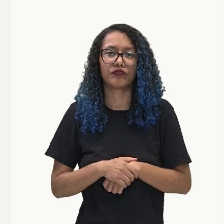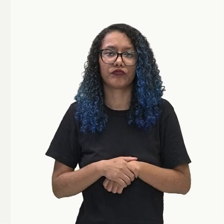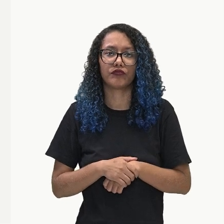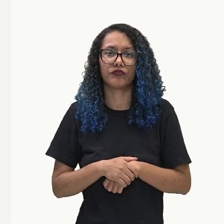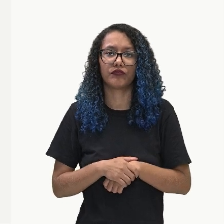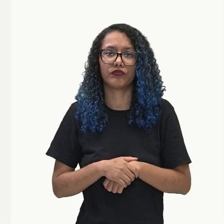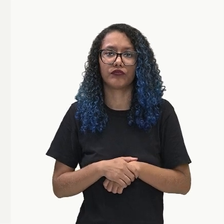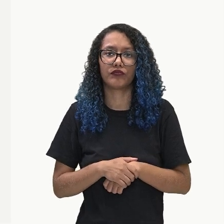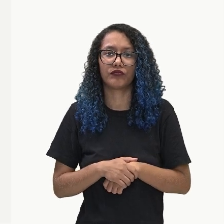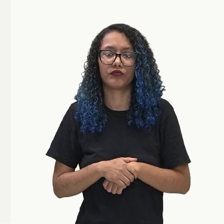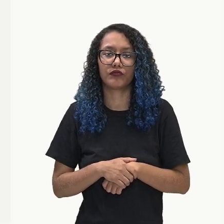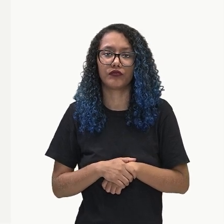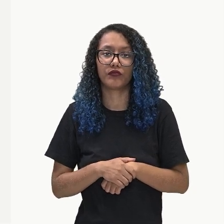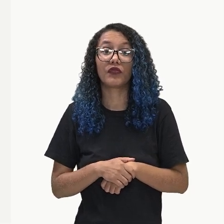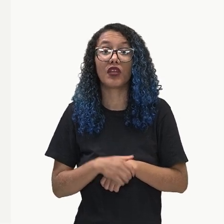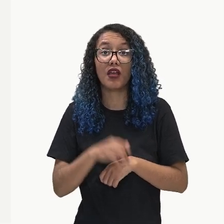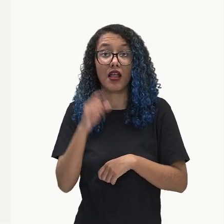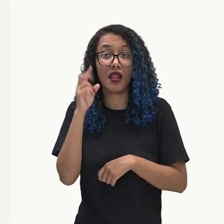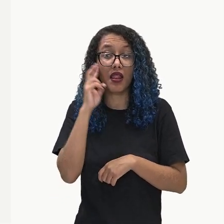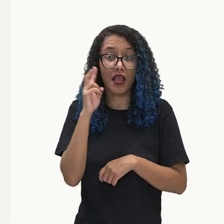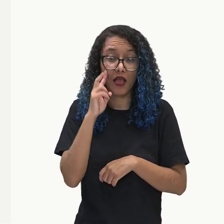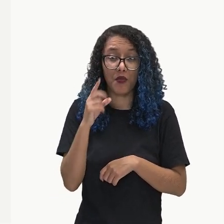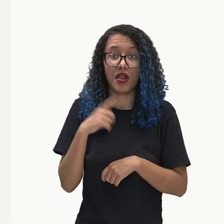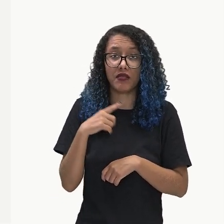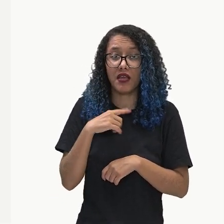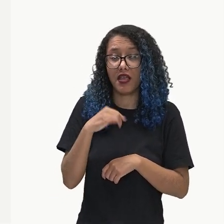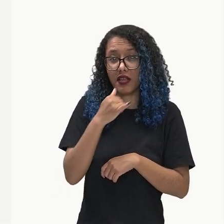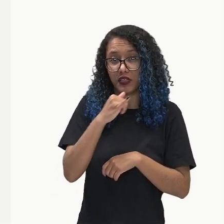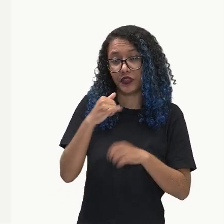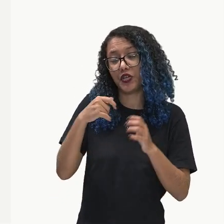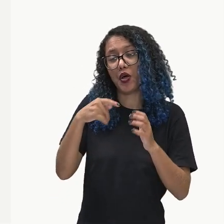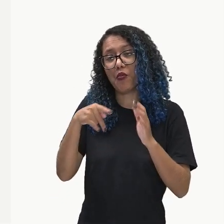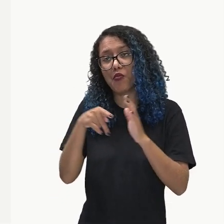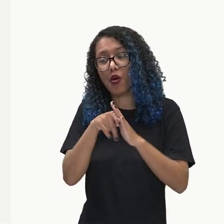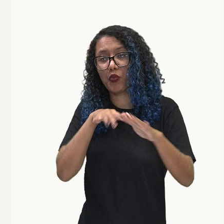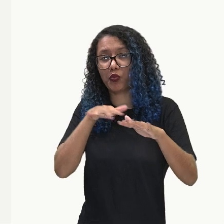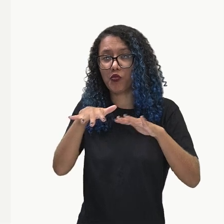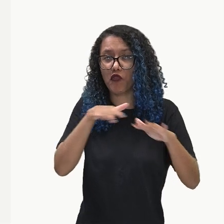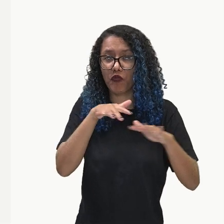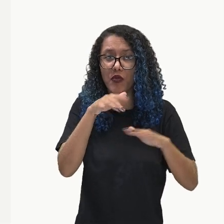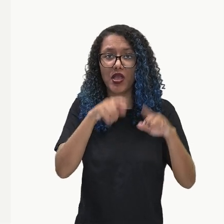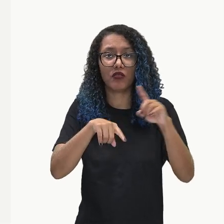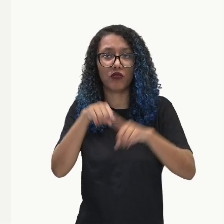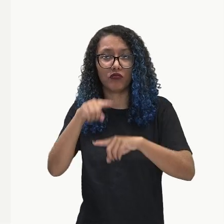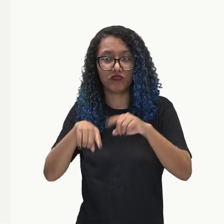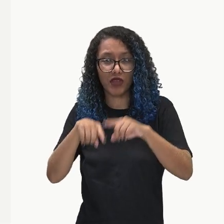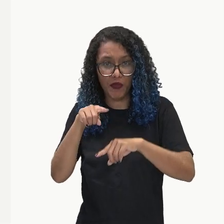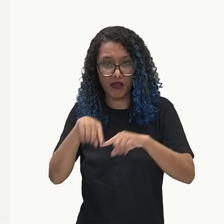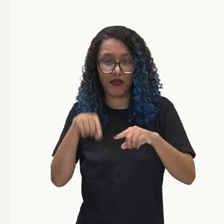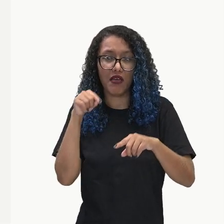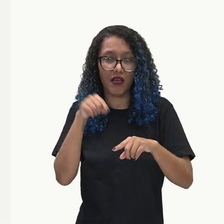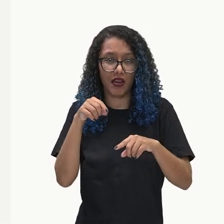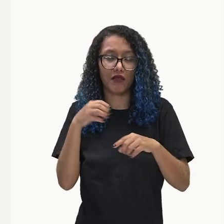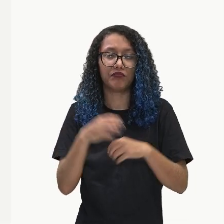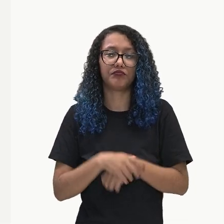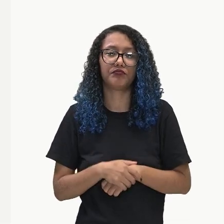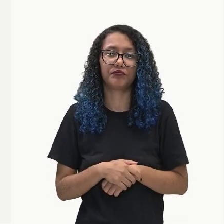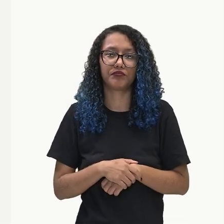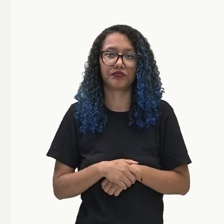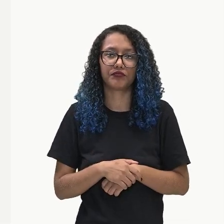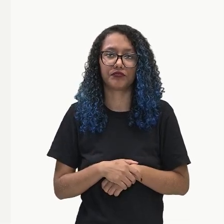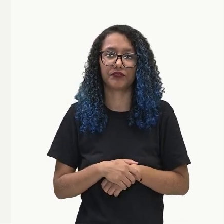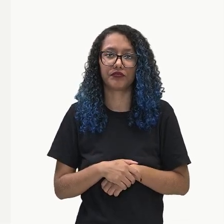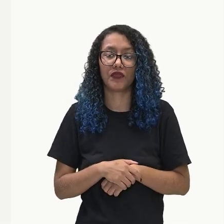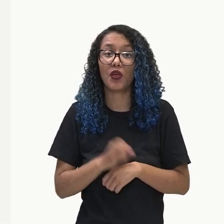energia cinética entre as partículas de um corpo, ou seja, a quantidade de energia associada aos